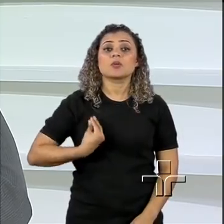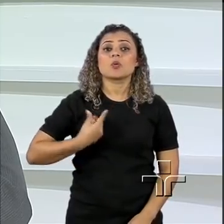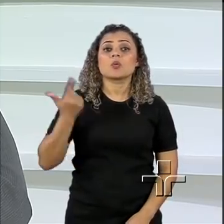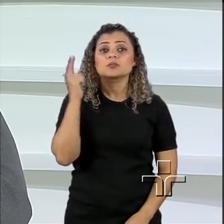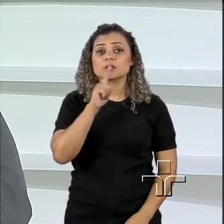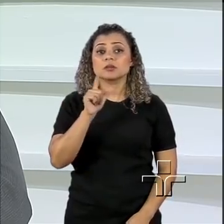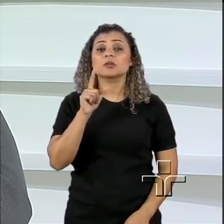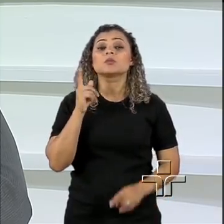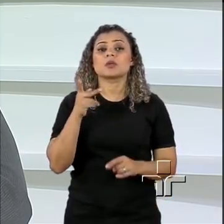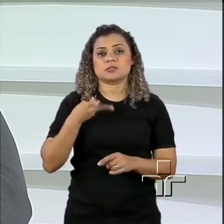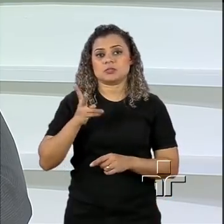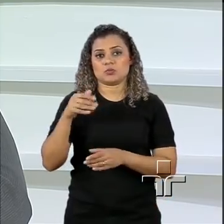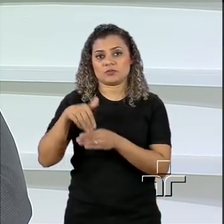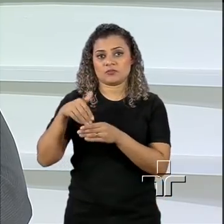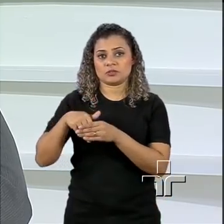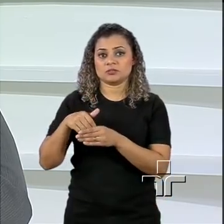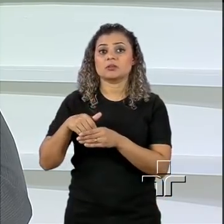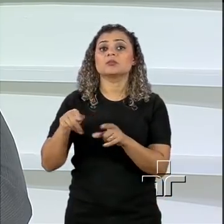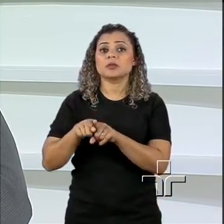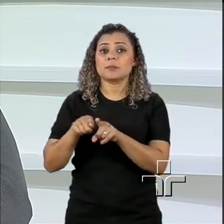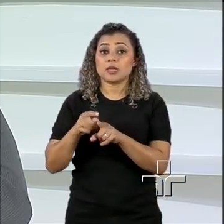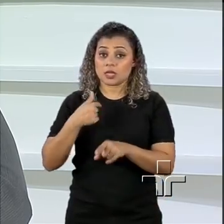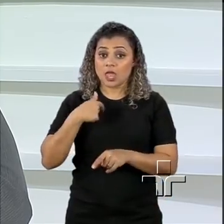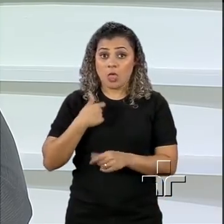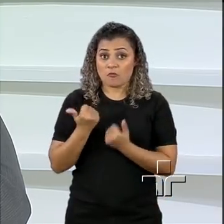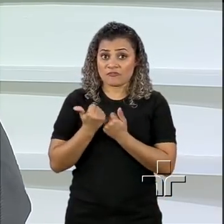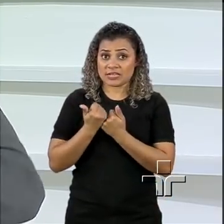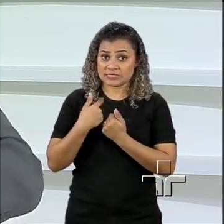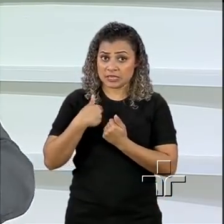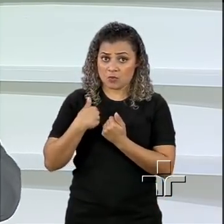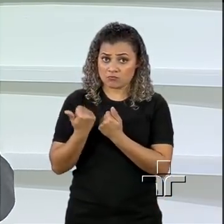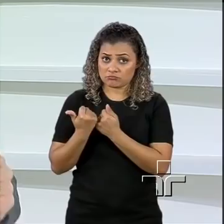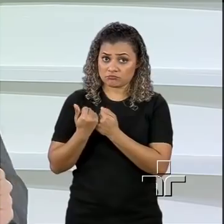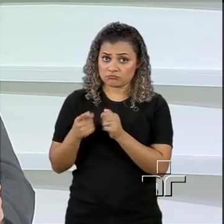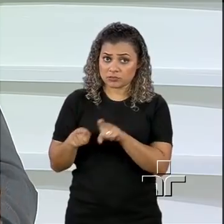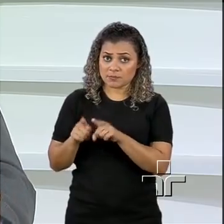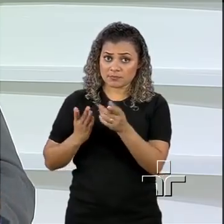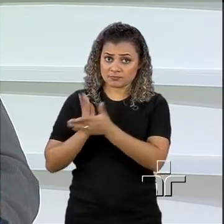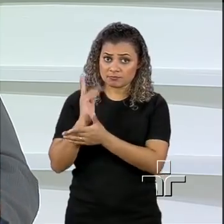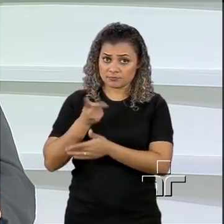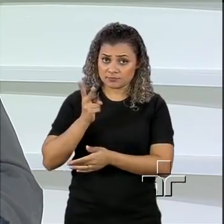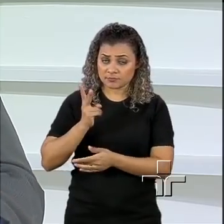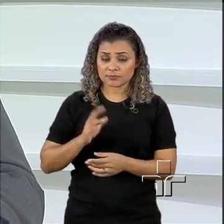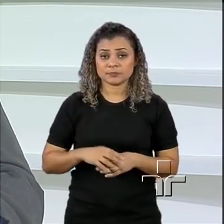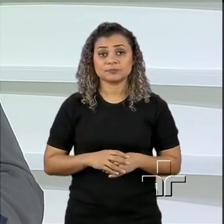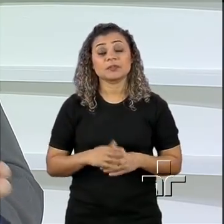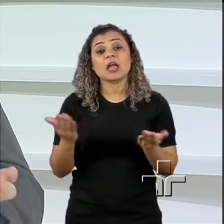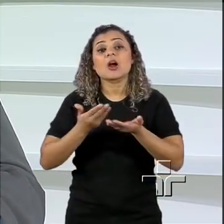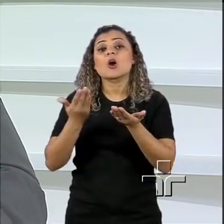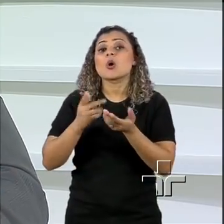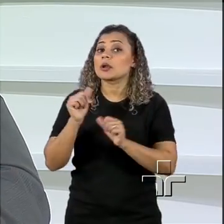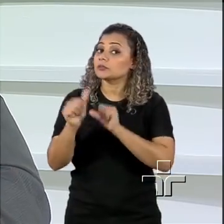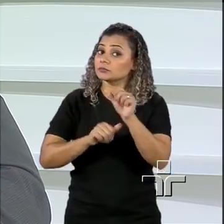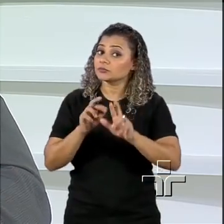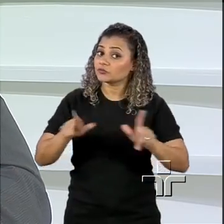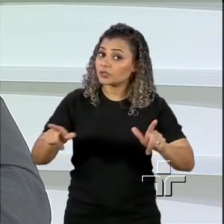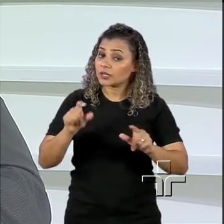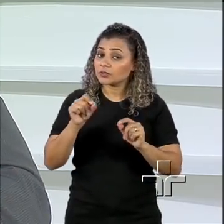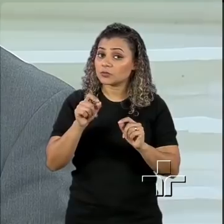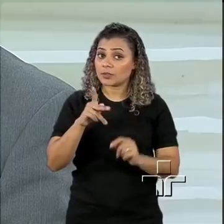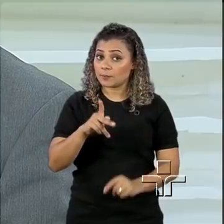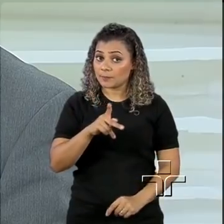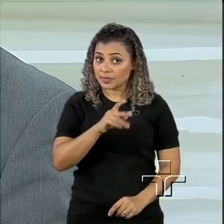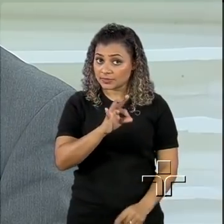José Genuíno. Agora, comigo de vice. Sim. Agora a situação é um pouco diferente do PT, né? O ex-presidente